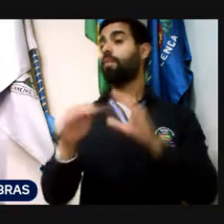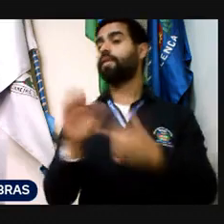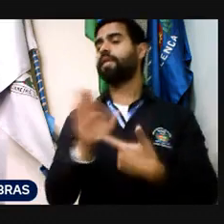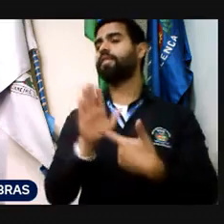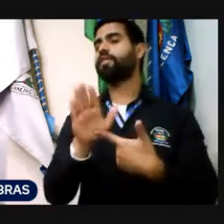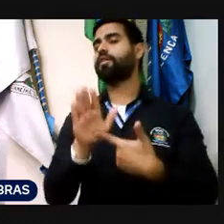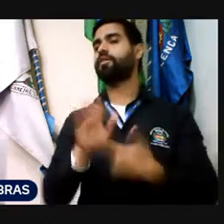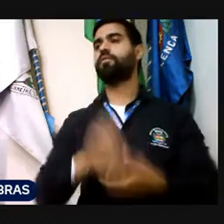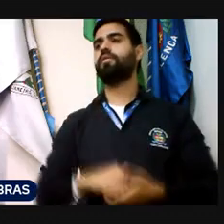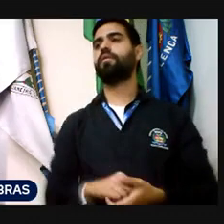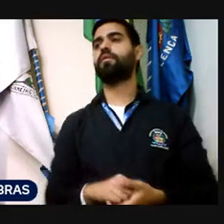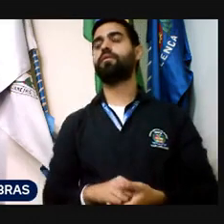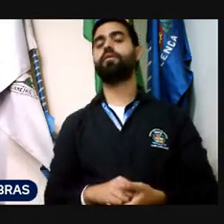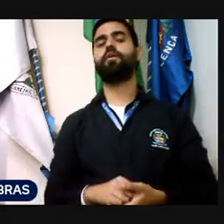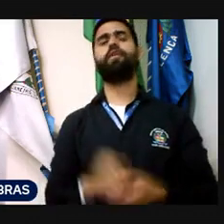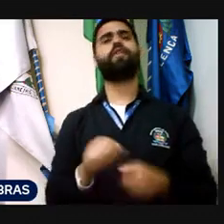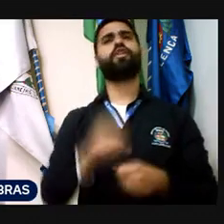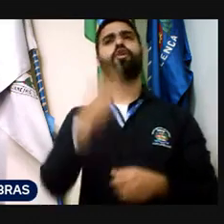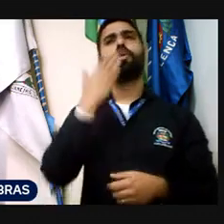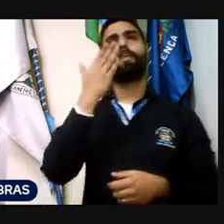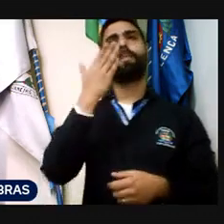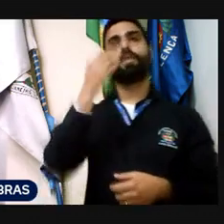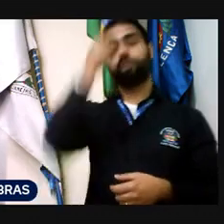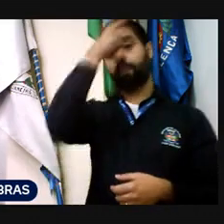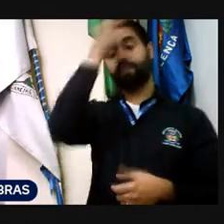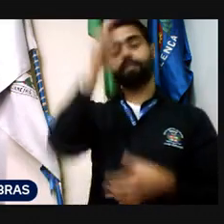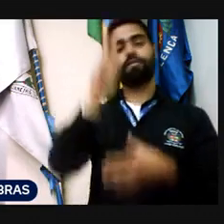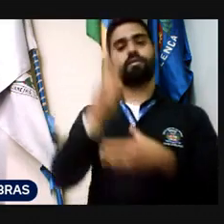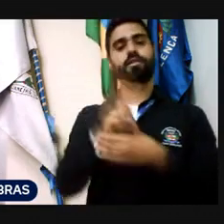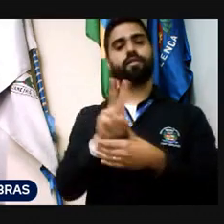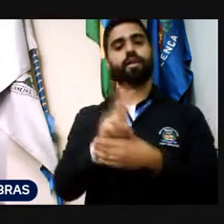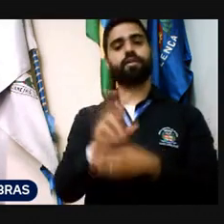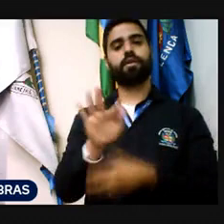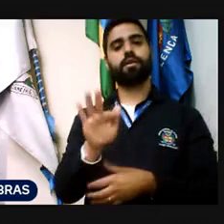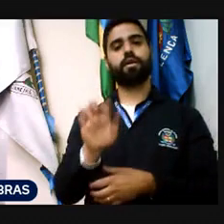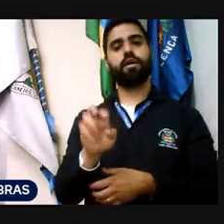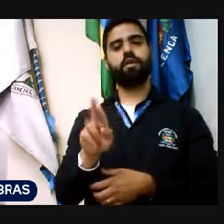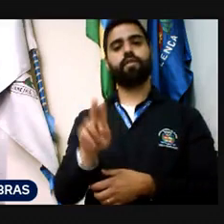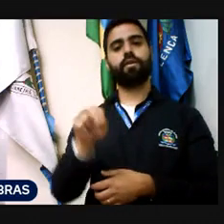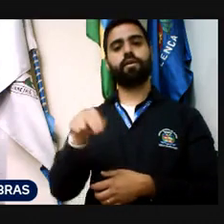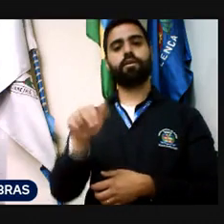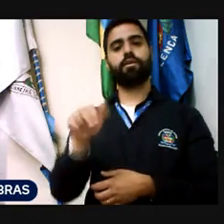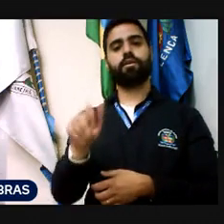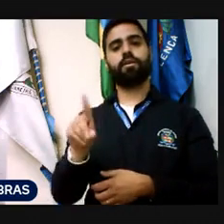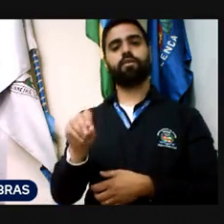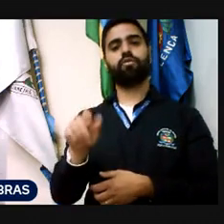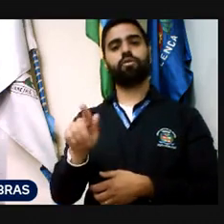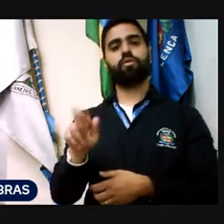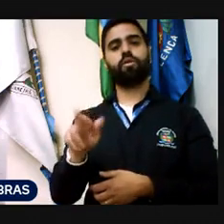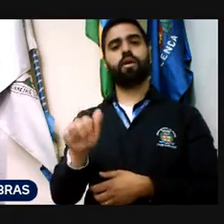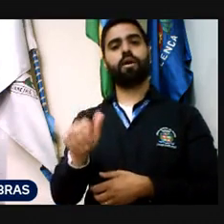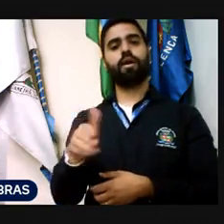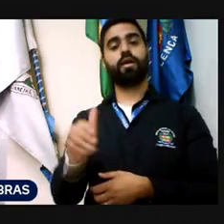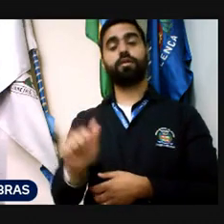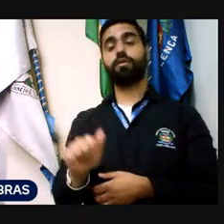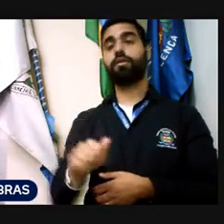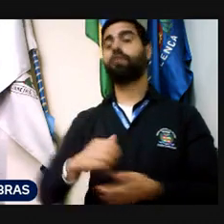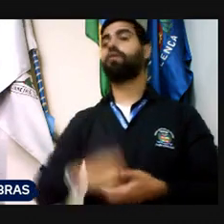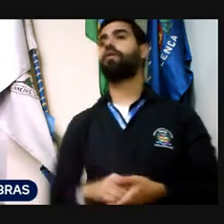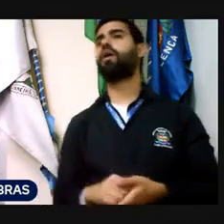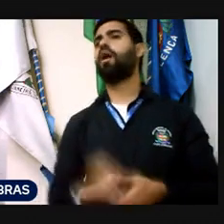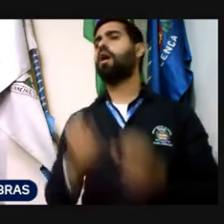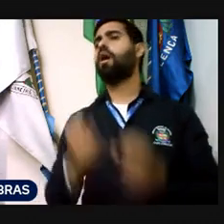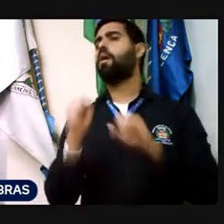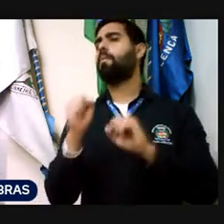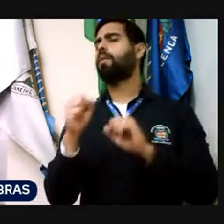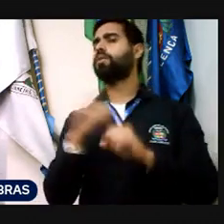presente indicação, solicitando ao excelentíssimo senhor prefeito municipal Luiz Fernando Furtado da Graça, através do setor responsável, a